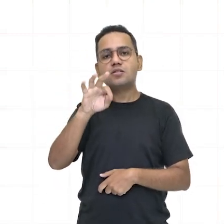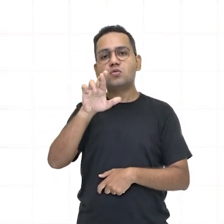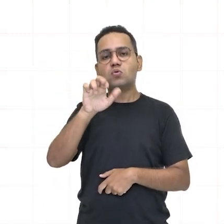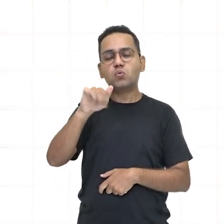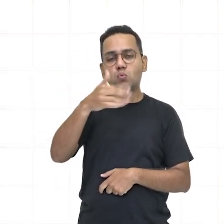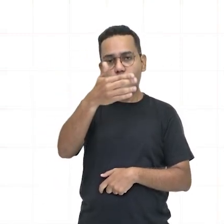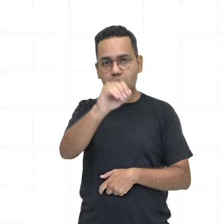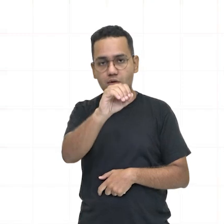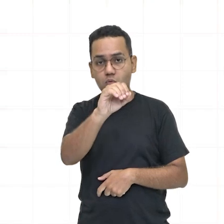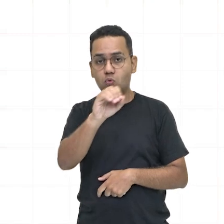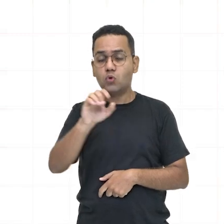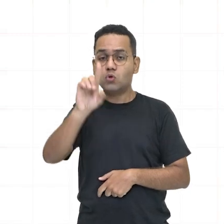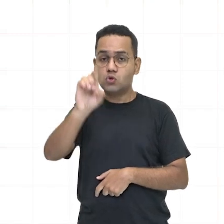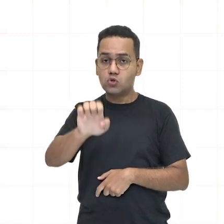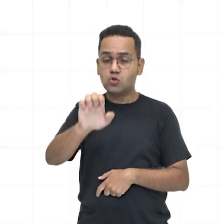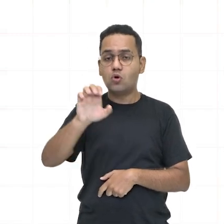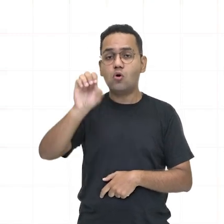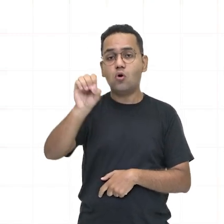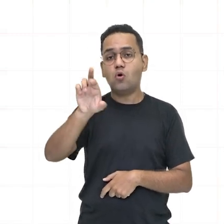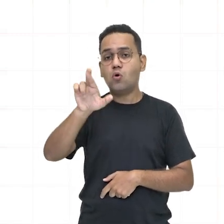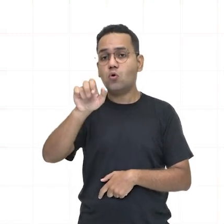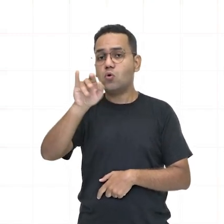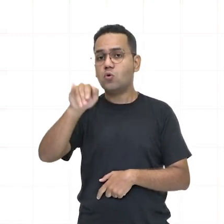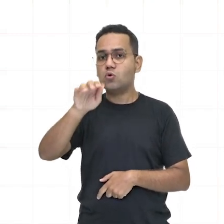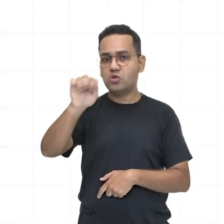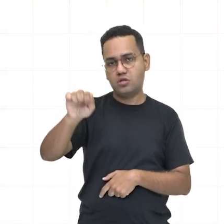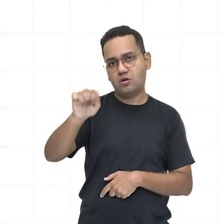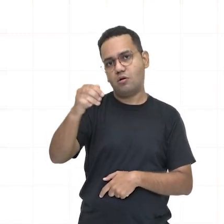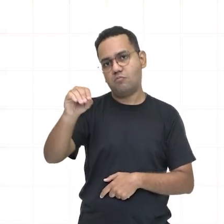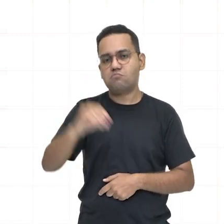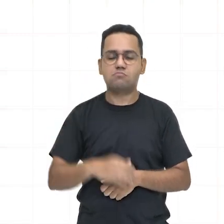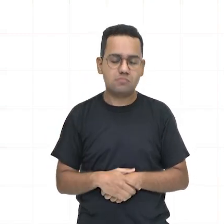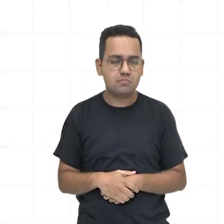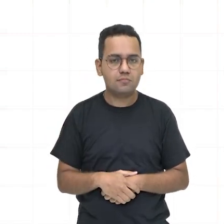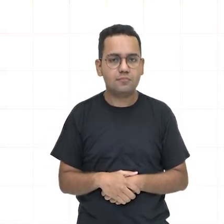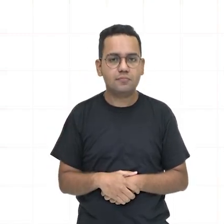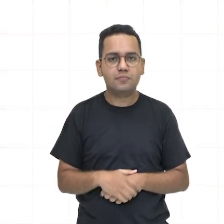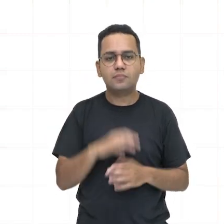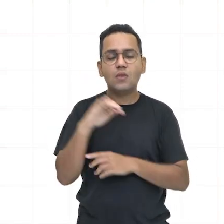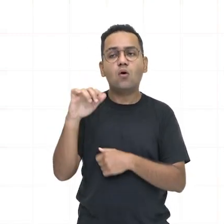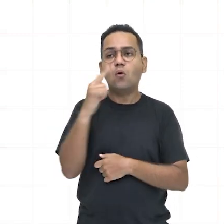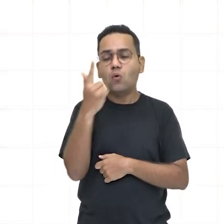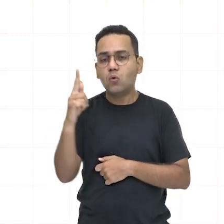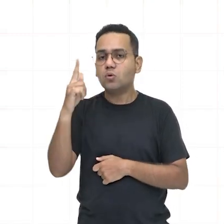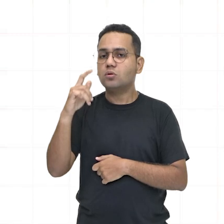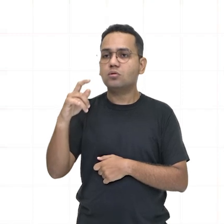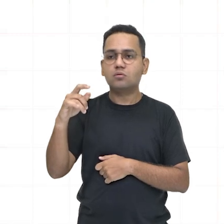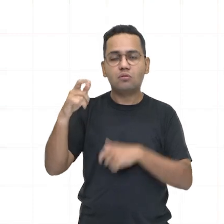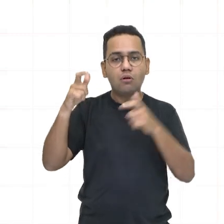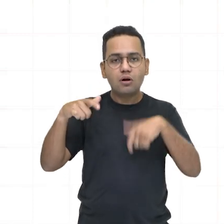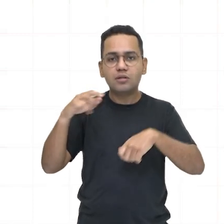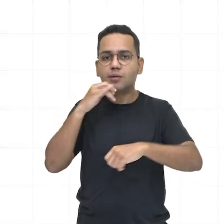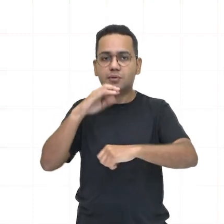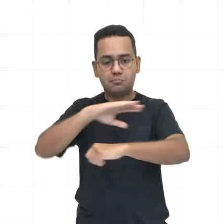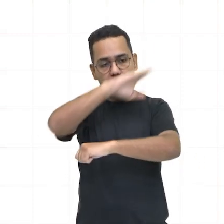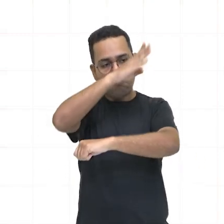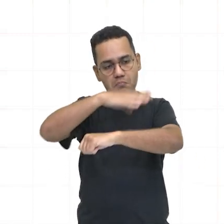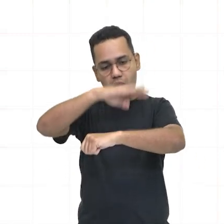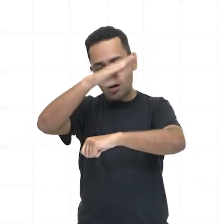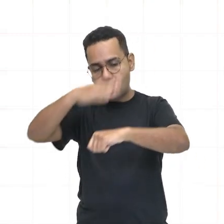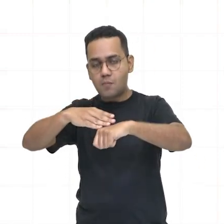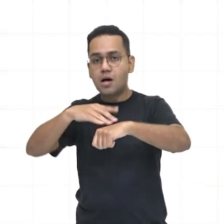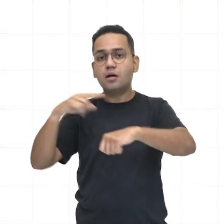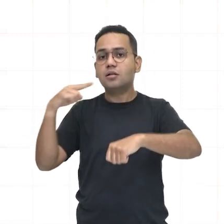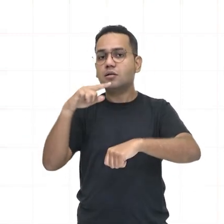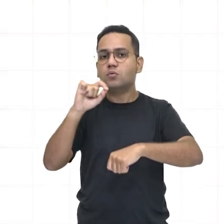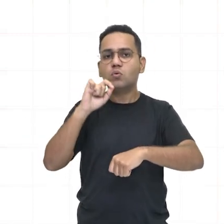constelação, não é? Da mesma forma que no alto dos Andes nós temos vários relatos de práticas